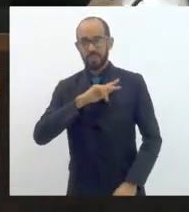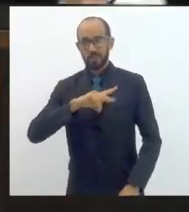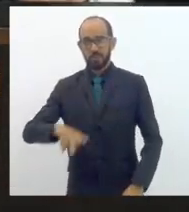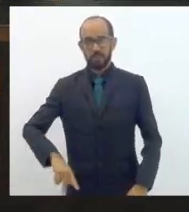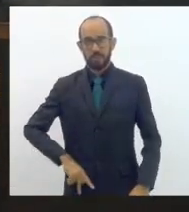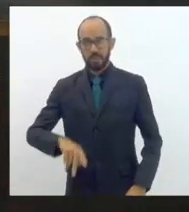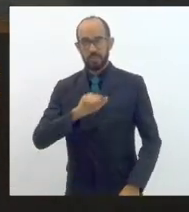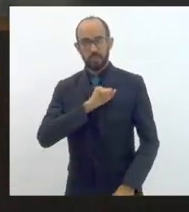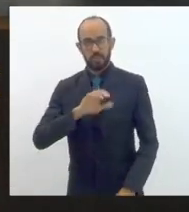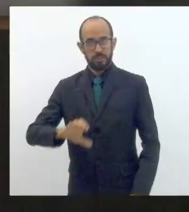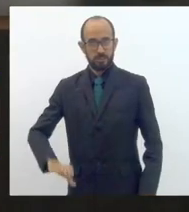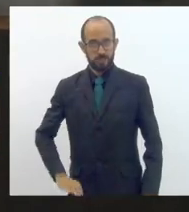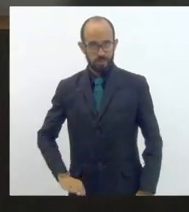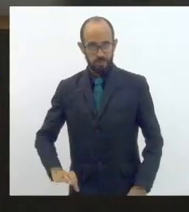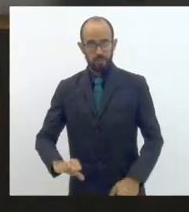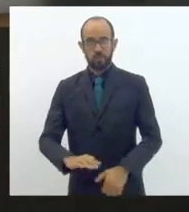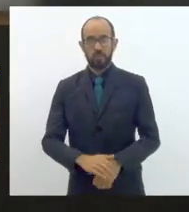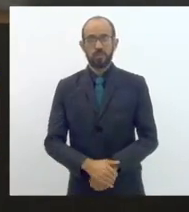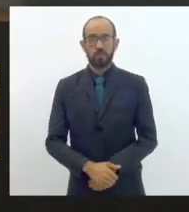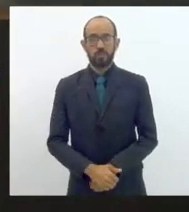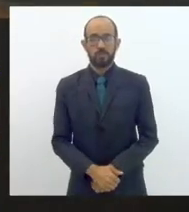Siciliano.